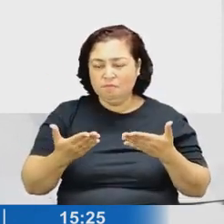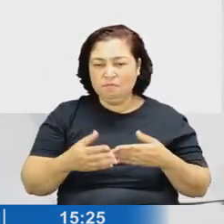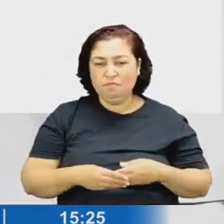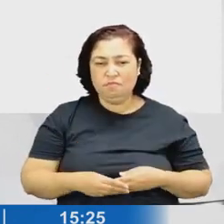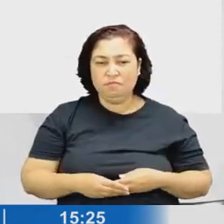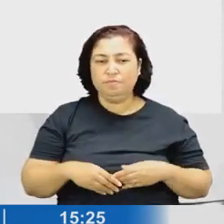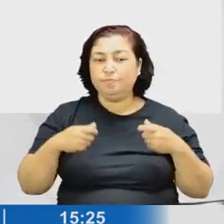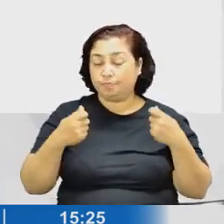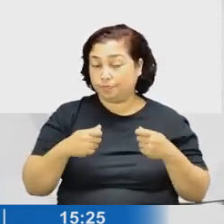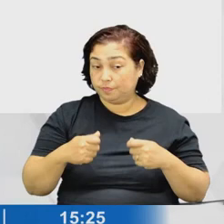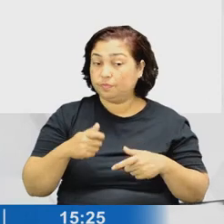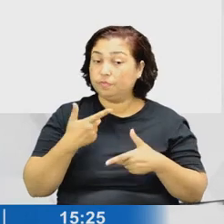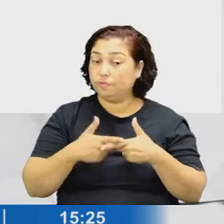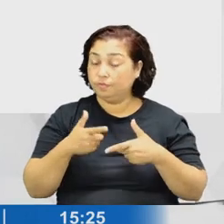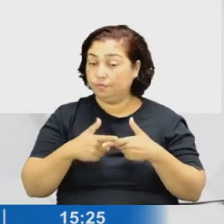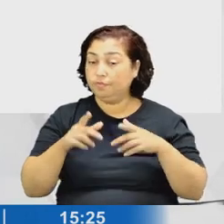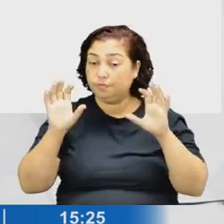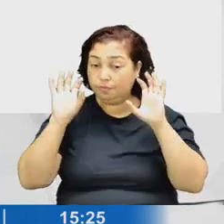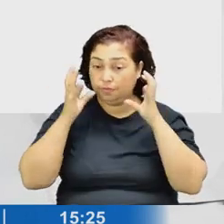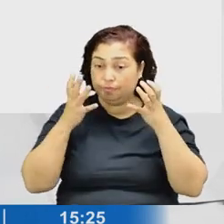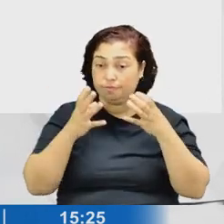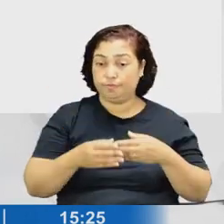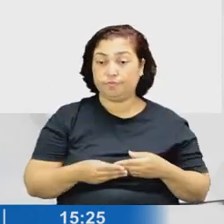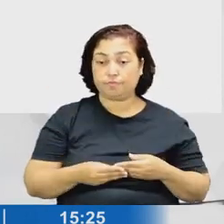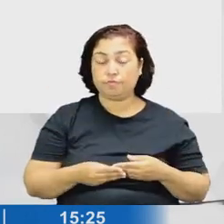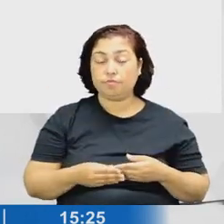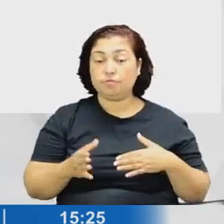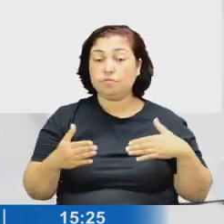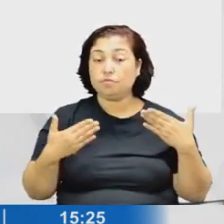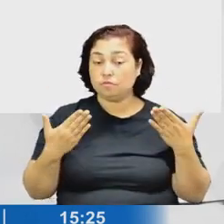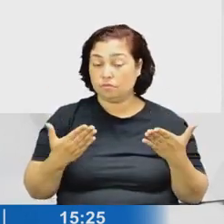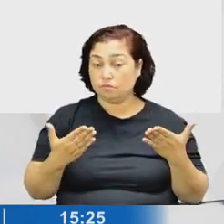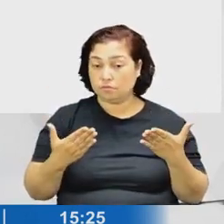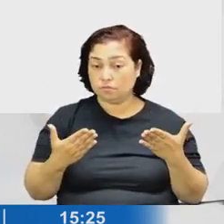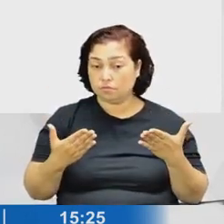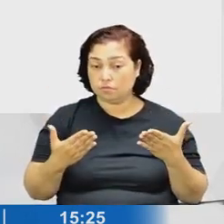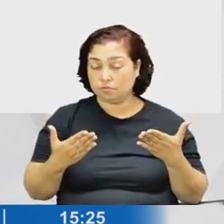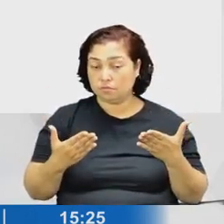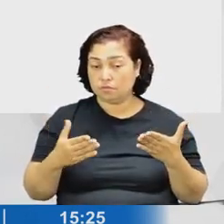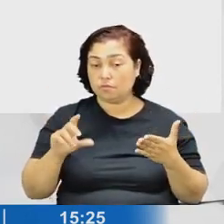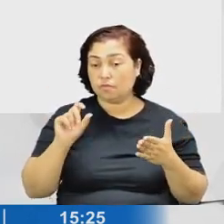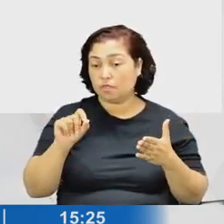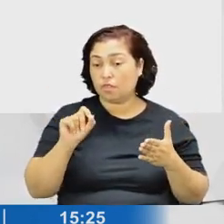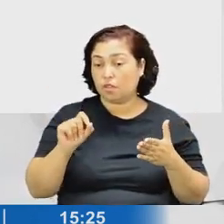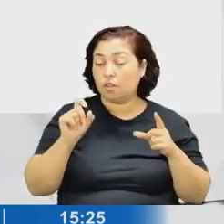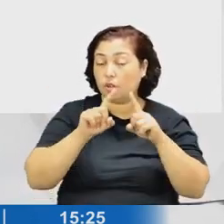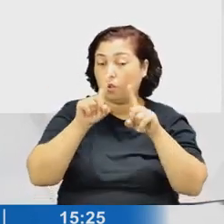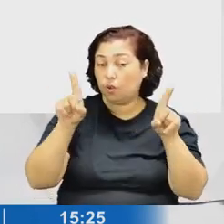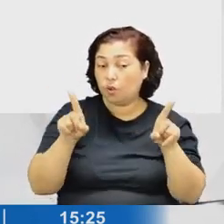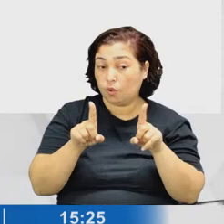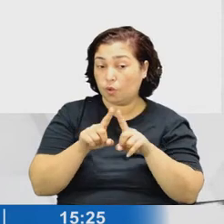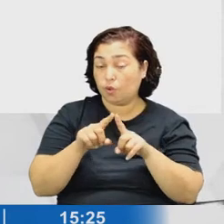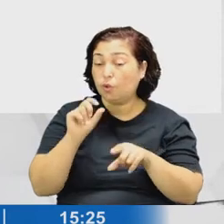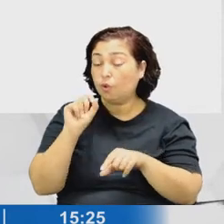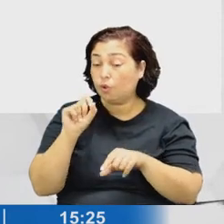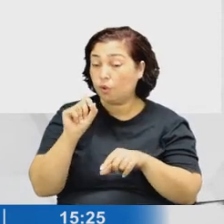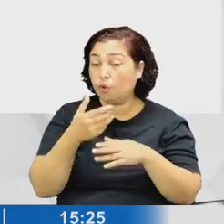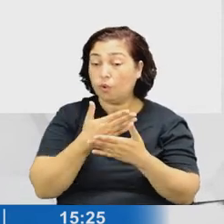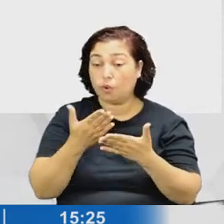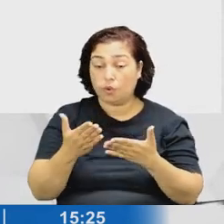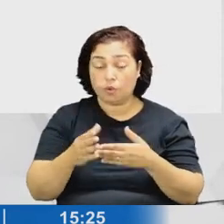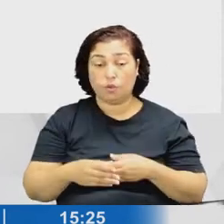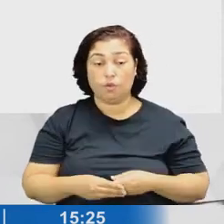tá ali para resolver problema né Então tá muito claro qual é o problema do gabinete e o problema do gabinete é problema de quem gente